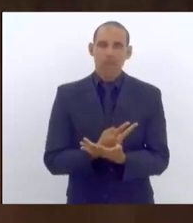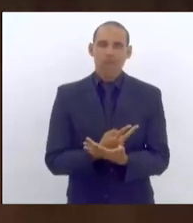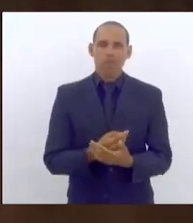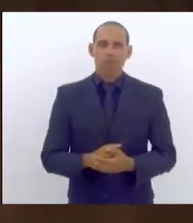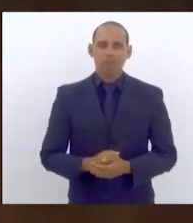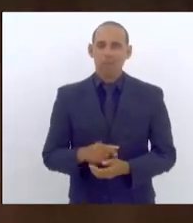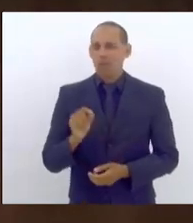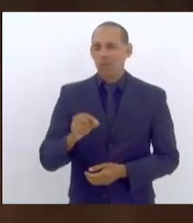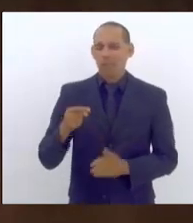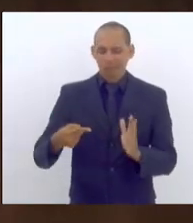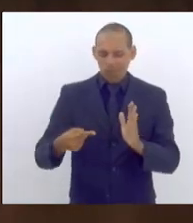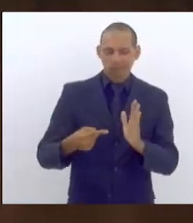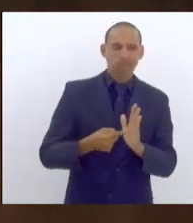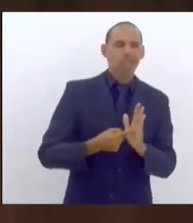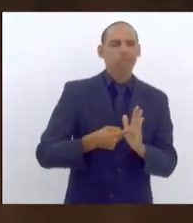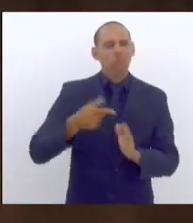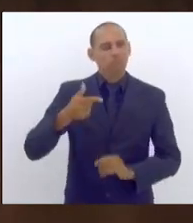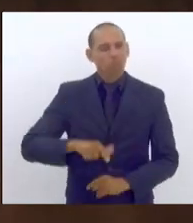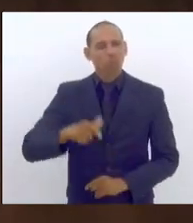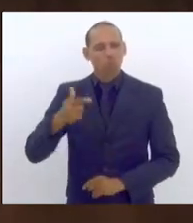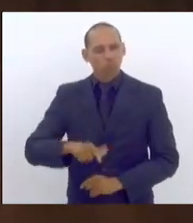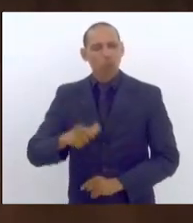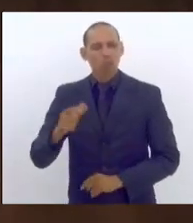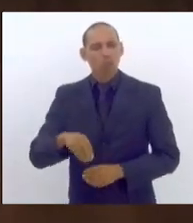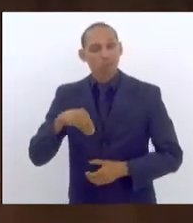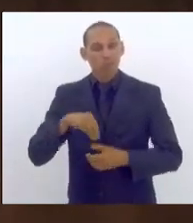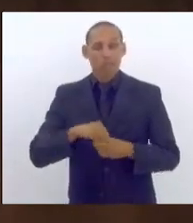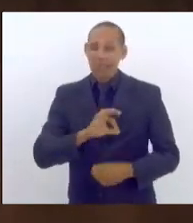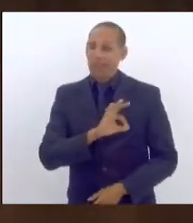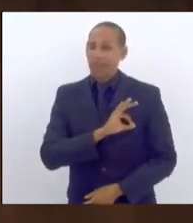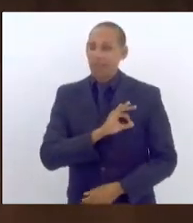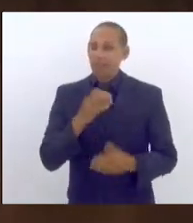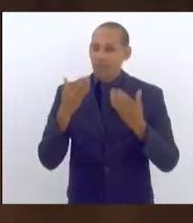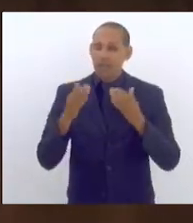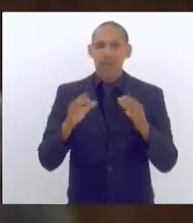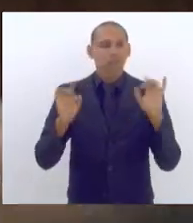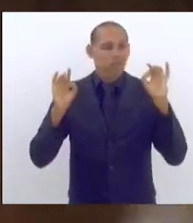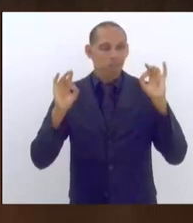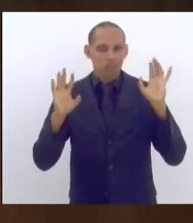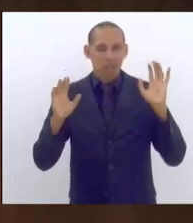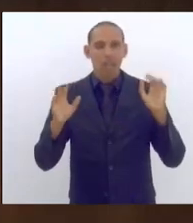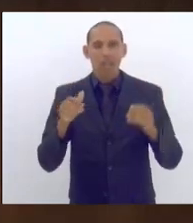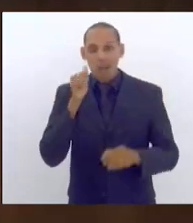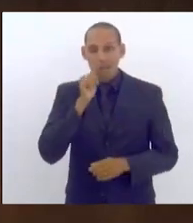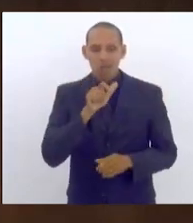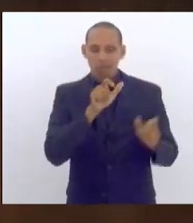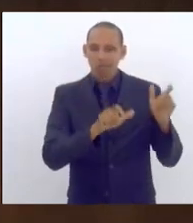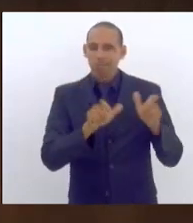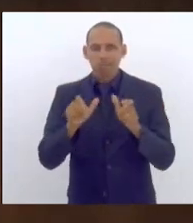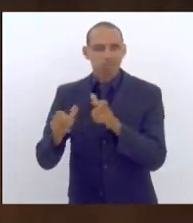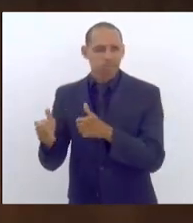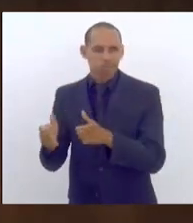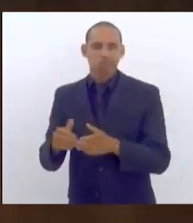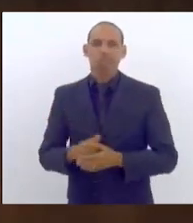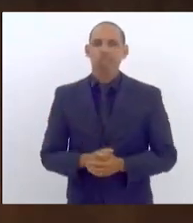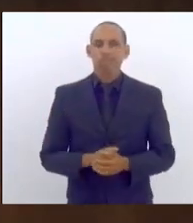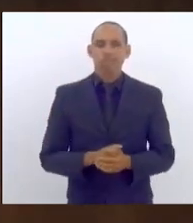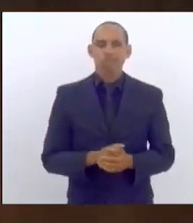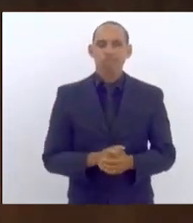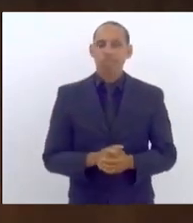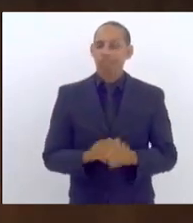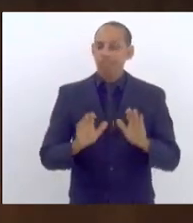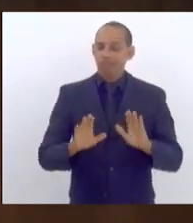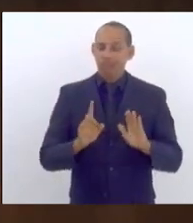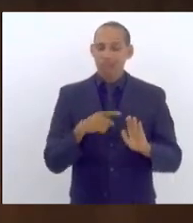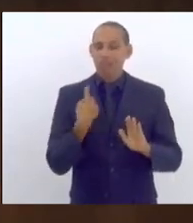reincidência de denúncia feita no âmbito das delegacias de atendimento especializado às mulheres, e em que pese nós